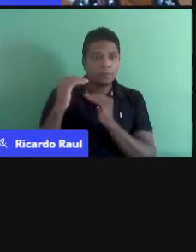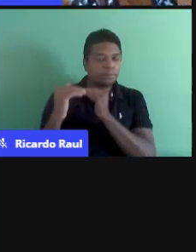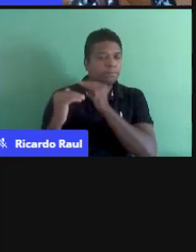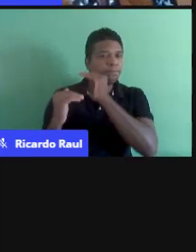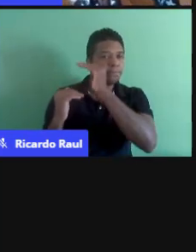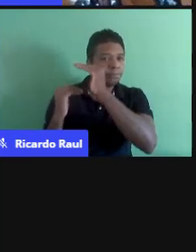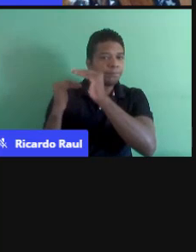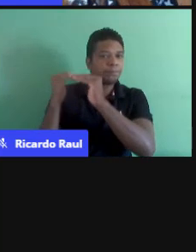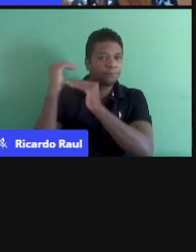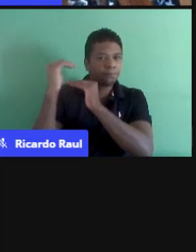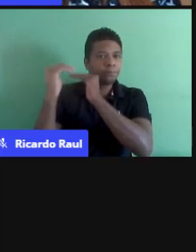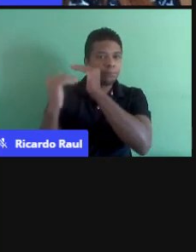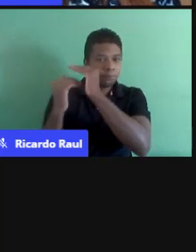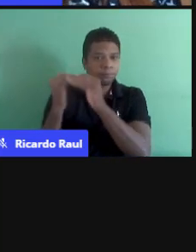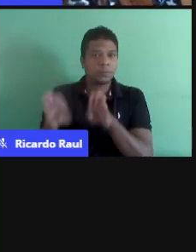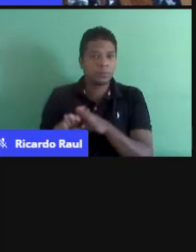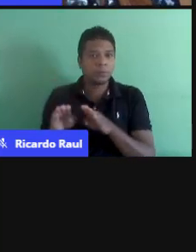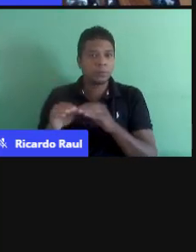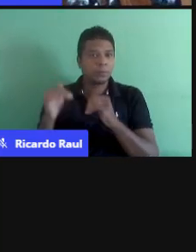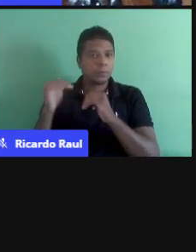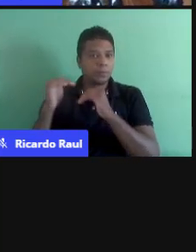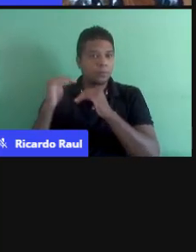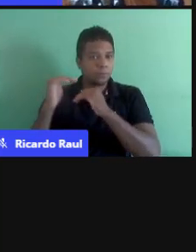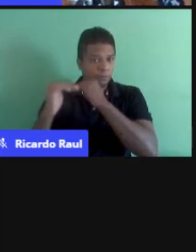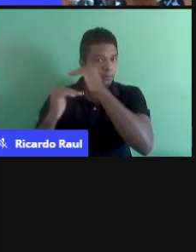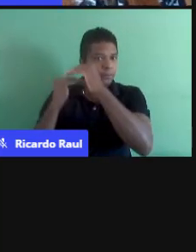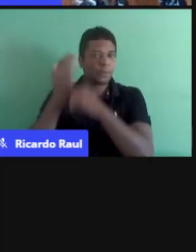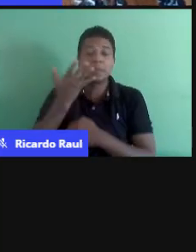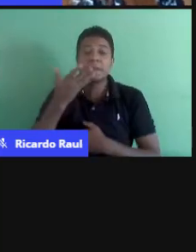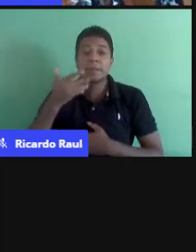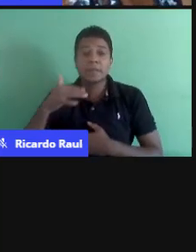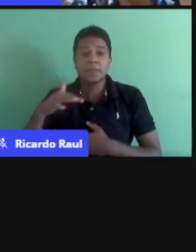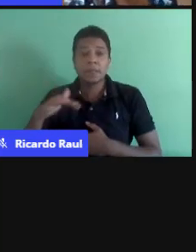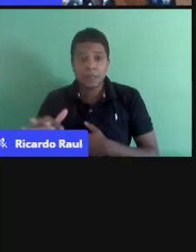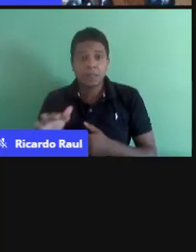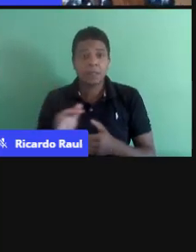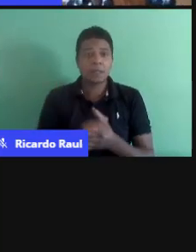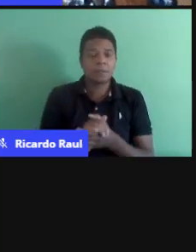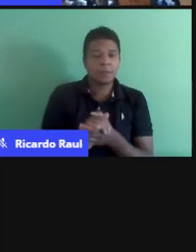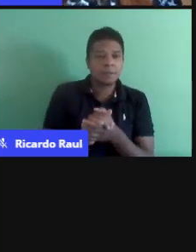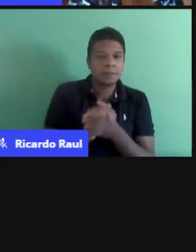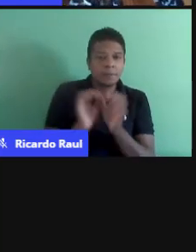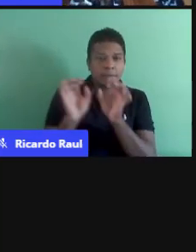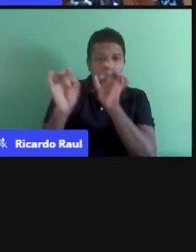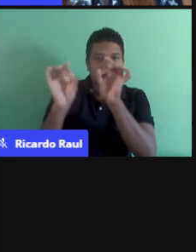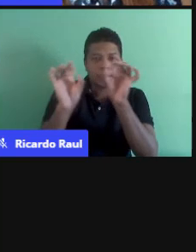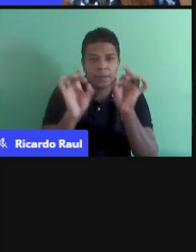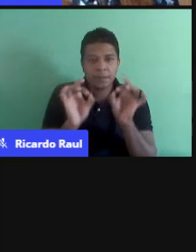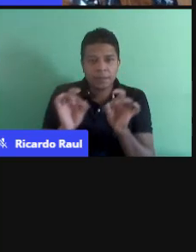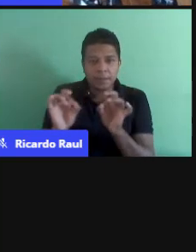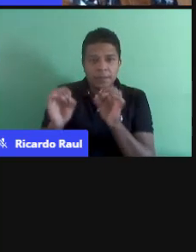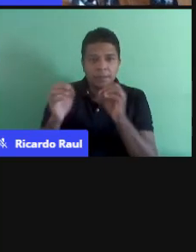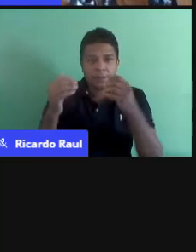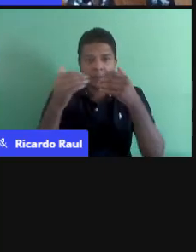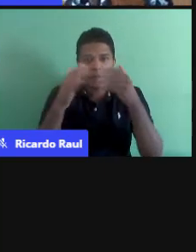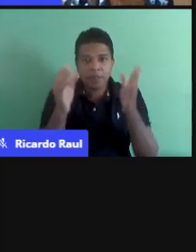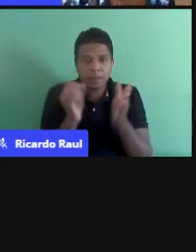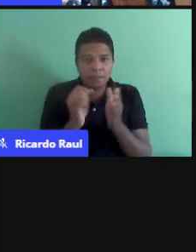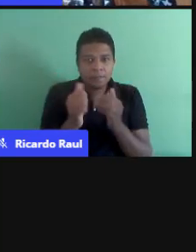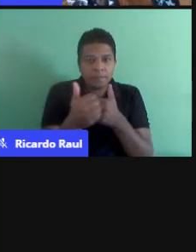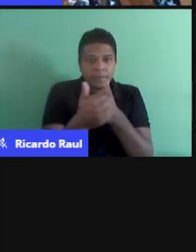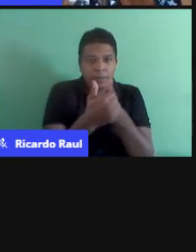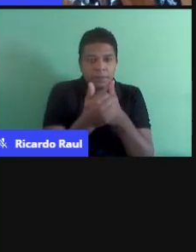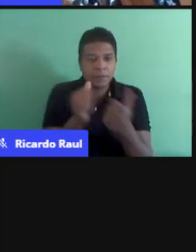conforme o desenvolvimento das crianças. Eles vão ficando mais ricos de detalhes, clareza, aproximação